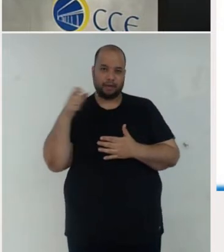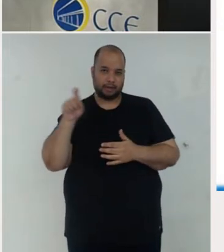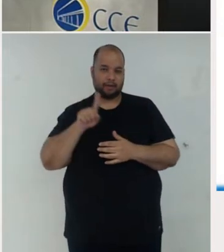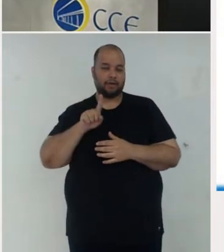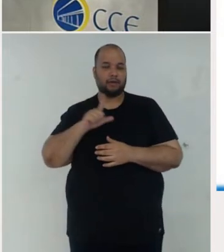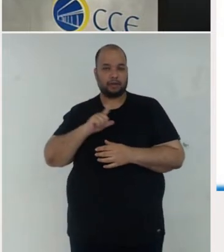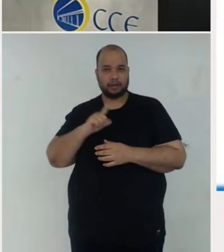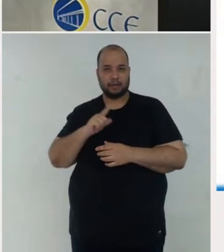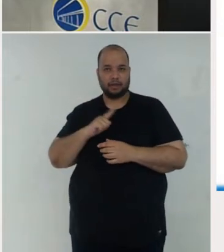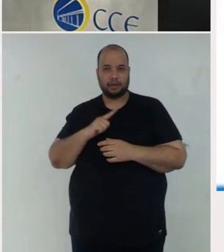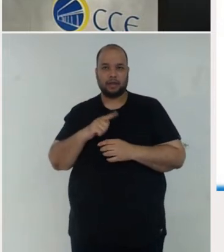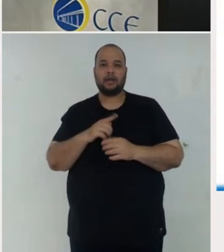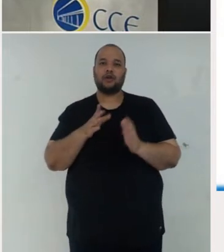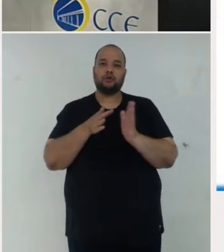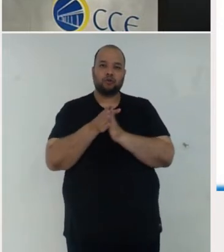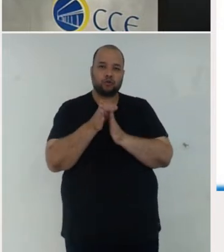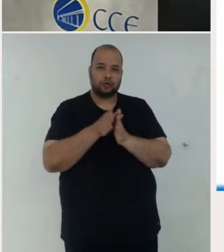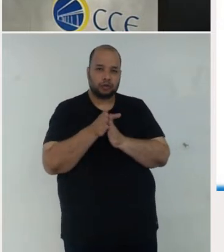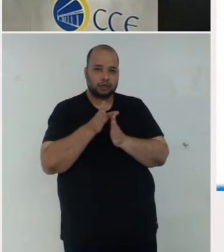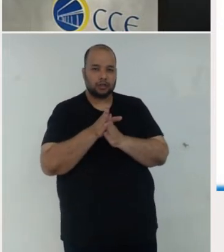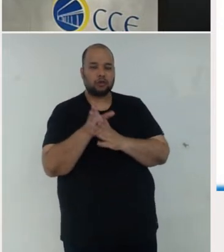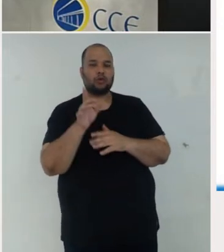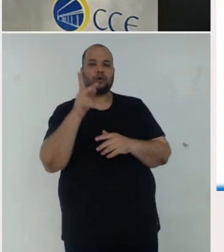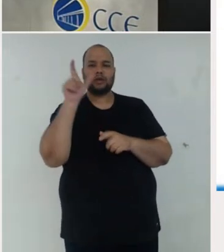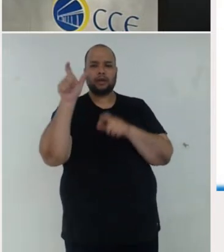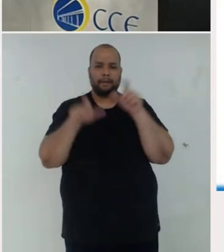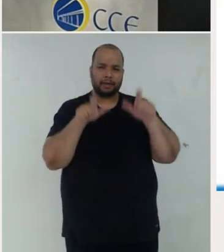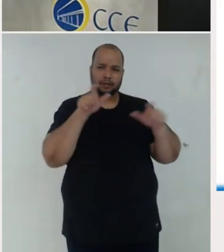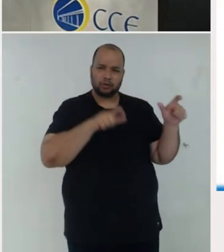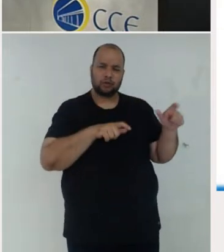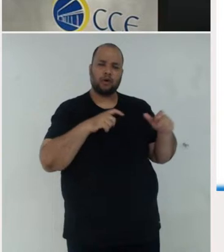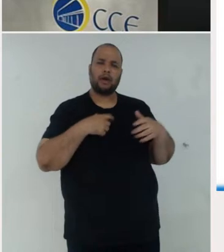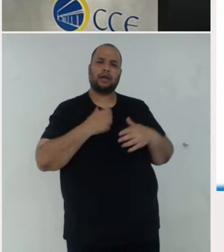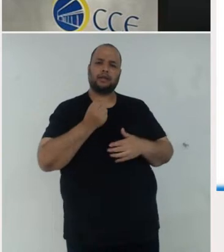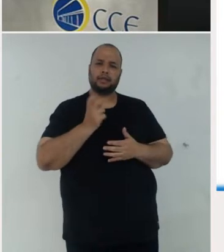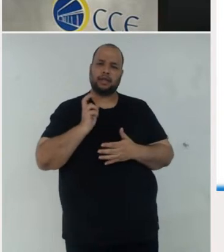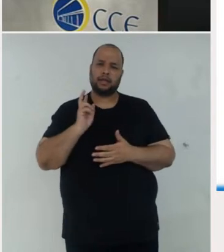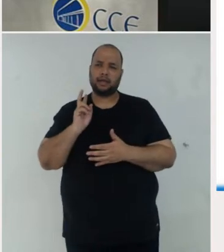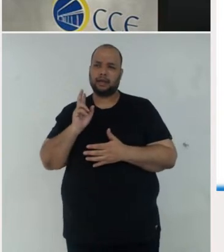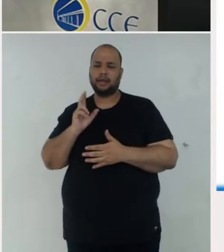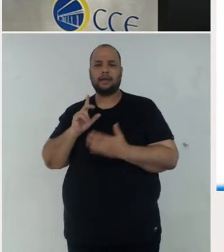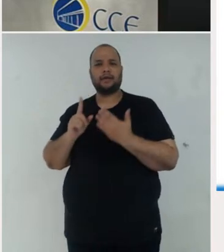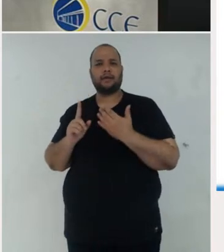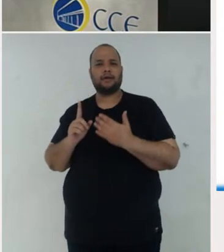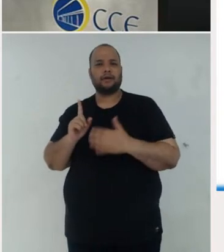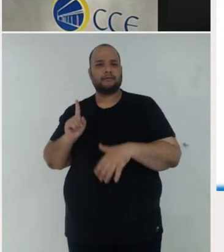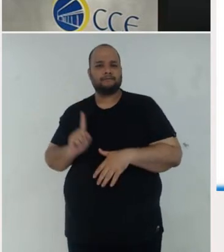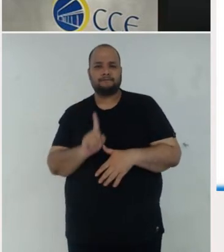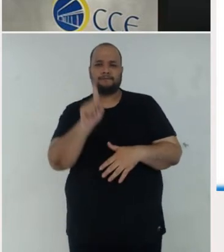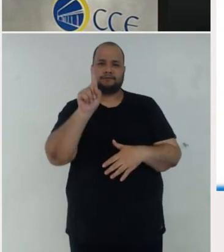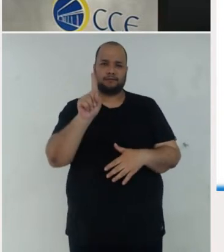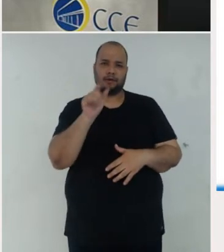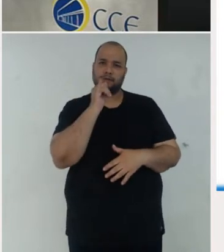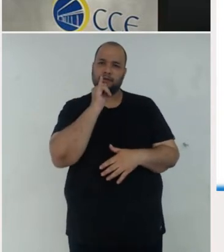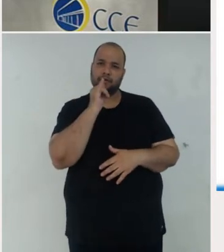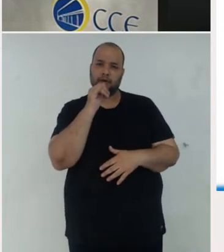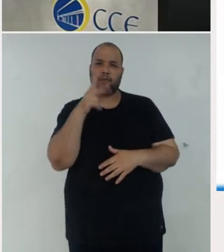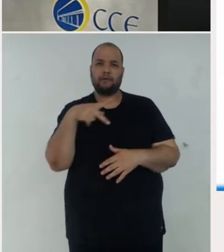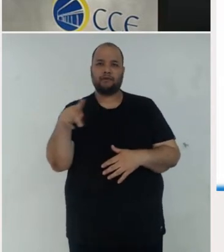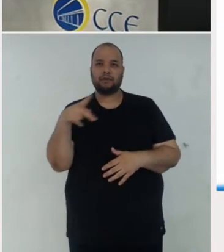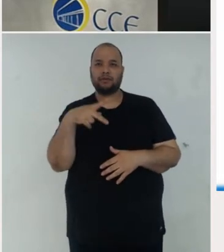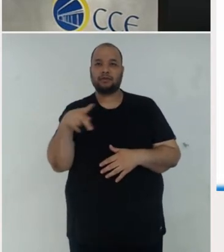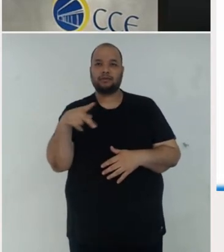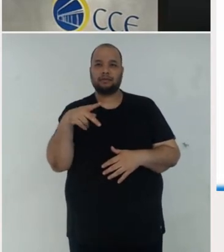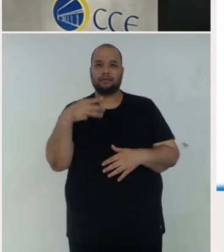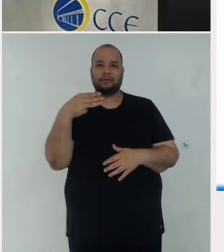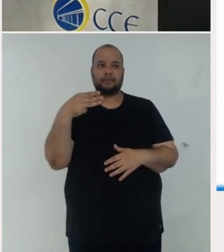também dos orientadores, de quem são as pessoas que se destacam nesse trabalho, Por exemplo, o professor Marcos Weininger tem um destaque